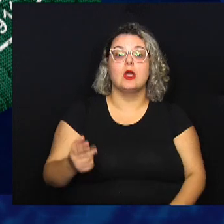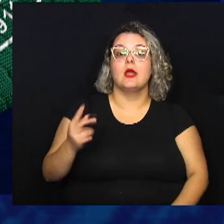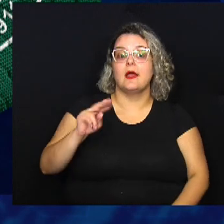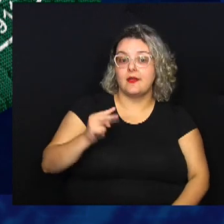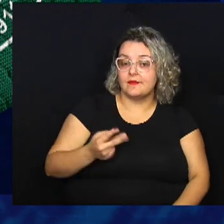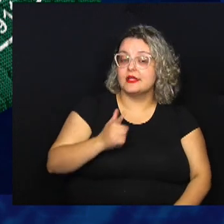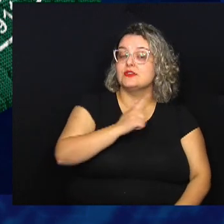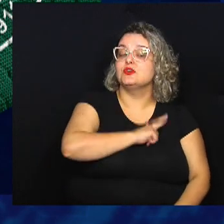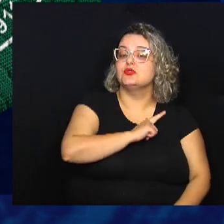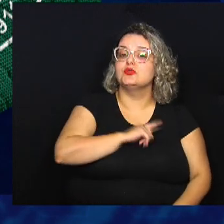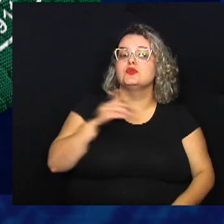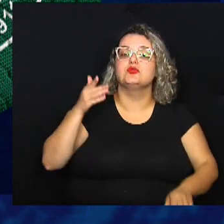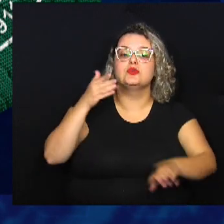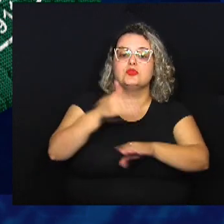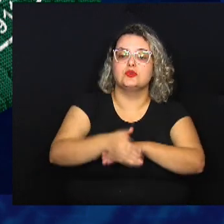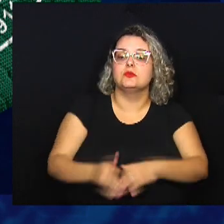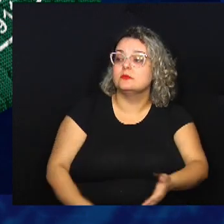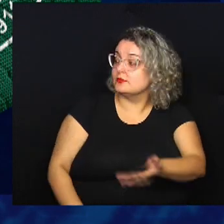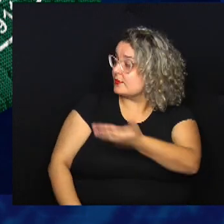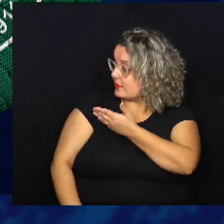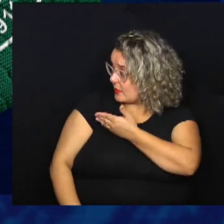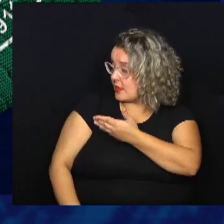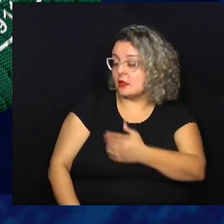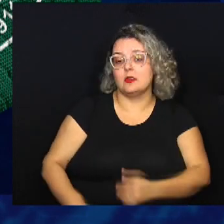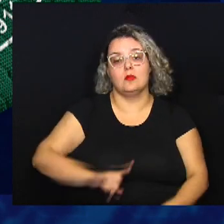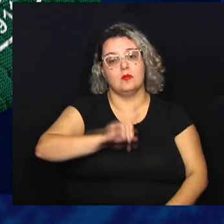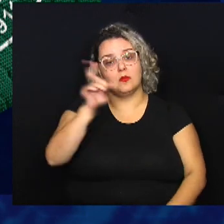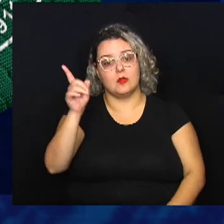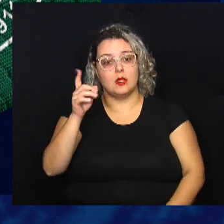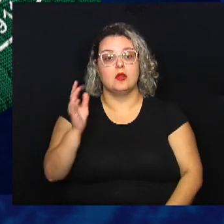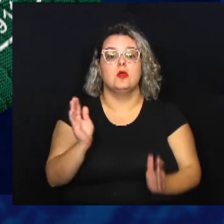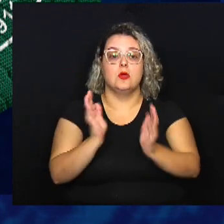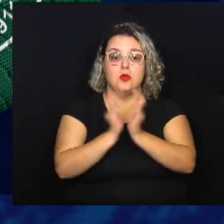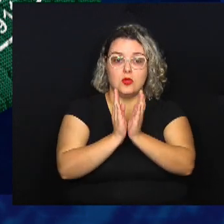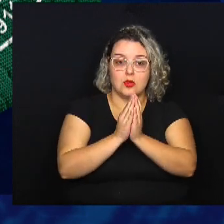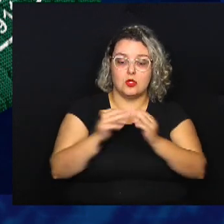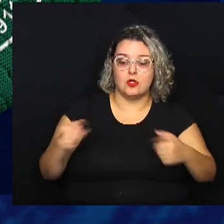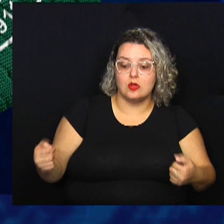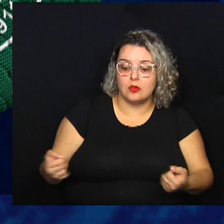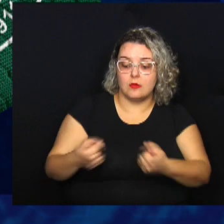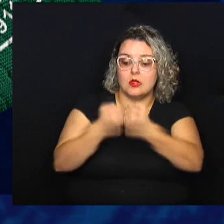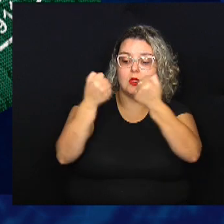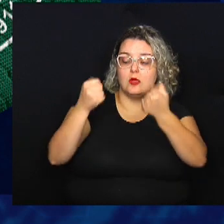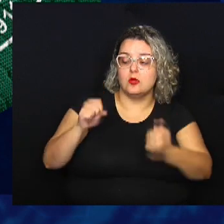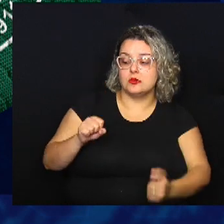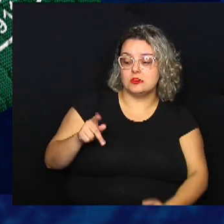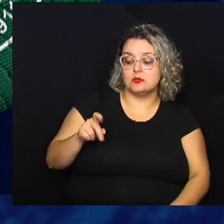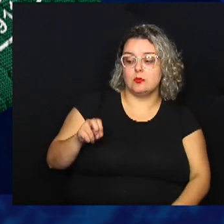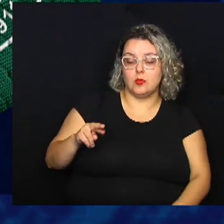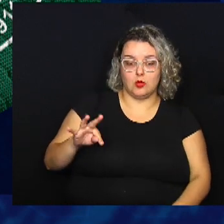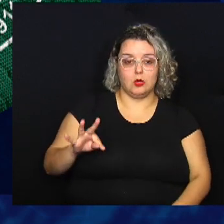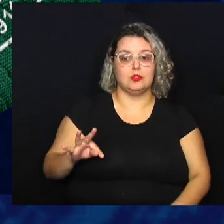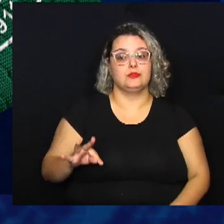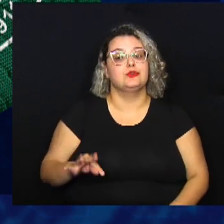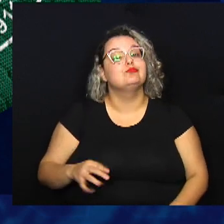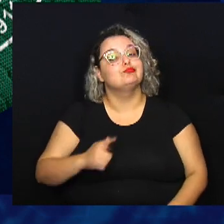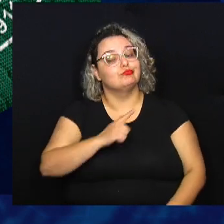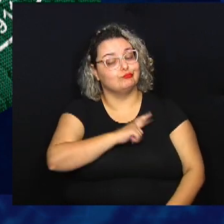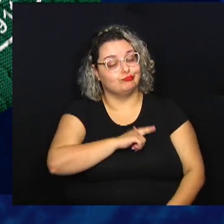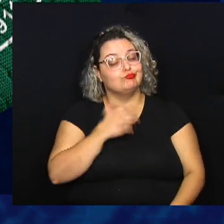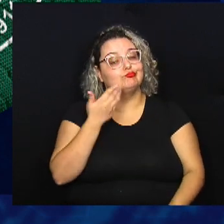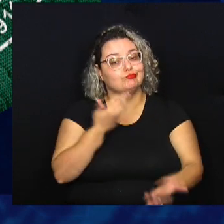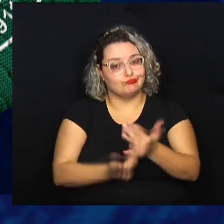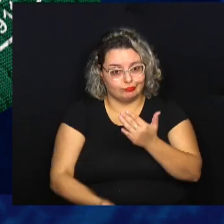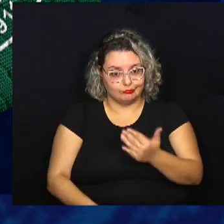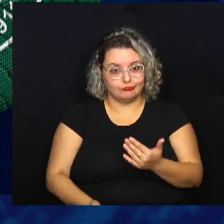Guarani entrar em campo. O Bugre, que vai a Recife enfrentar o Sport. O Bugre vem de derrota contra o Juventude